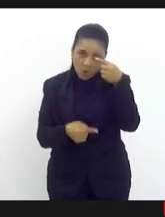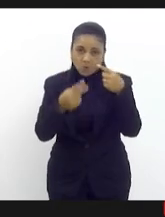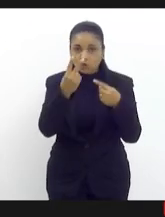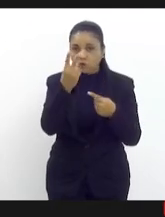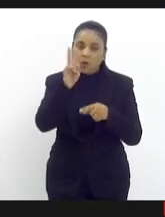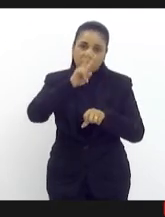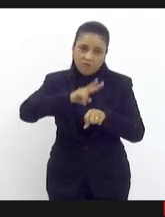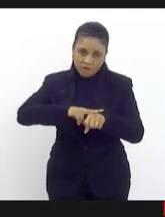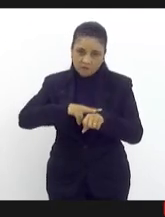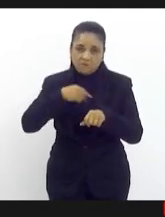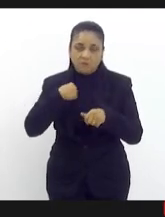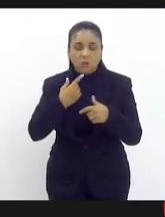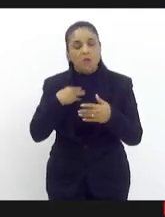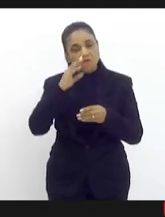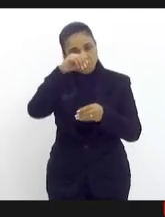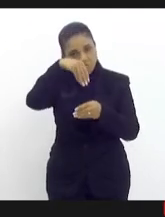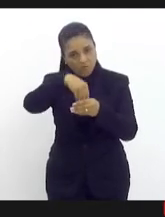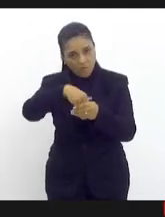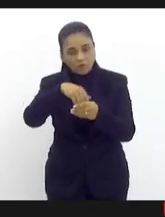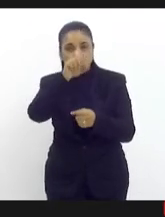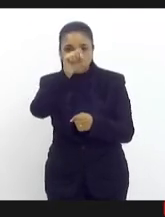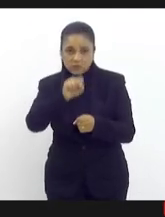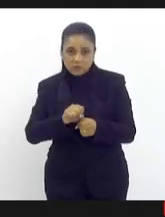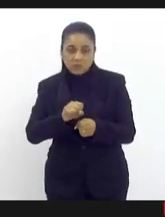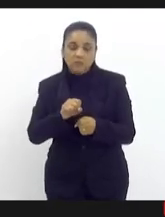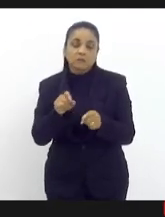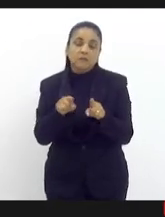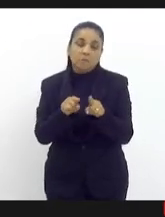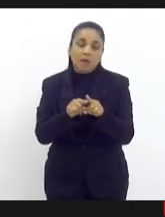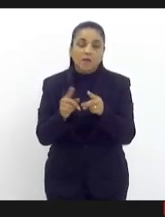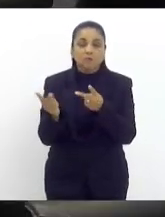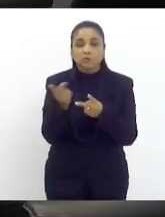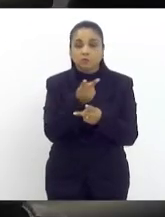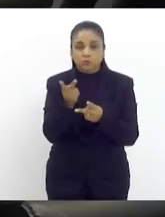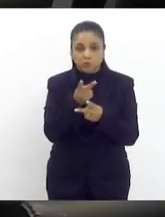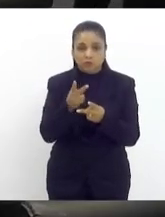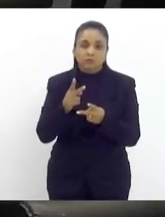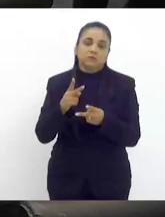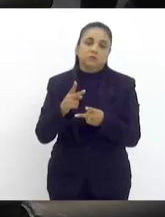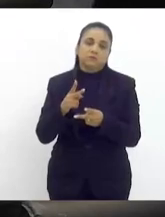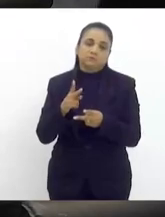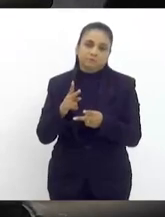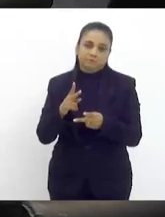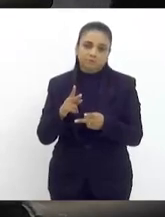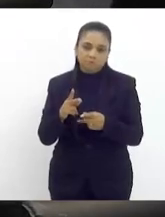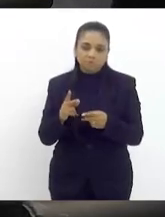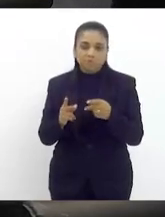consignar favoravelmente o meu voto também para o companheiro Charles Batista.